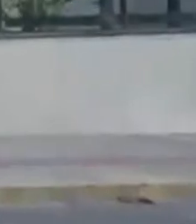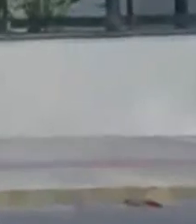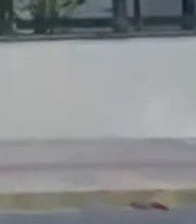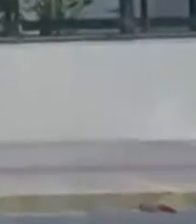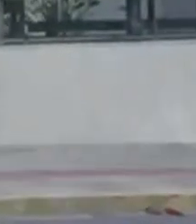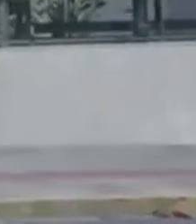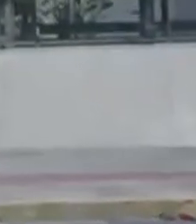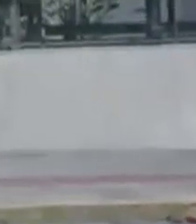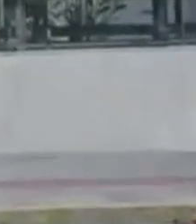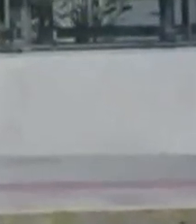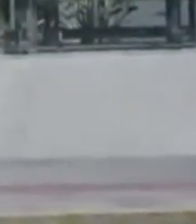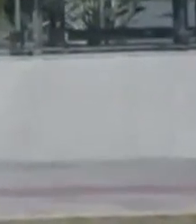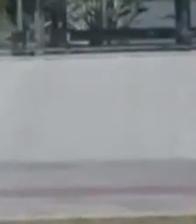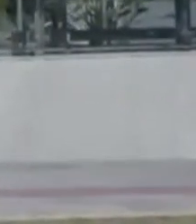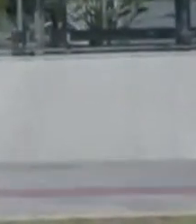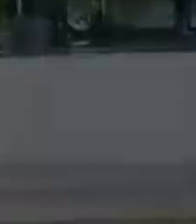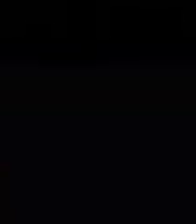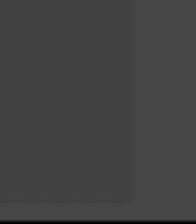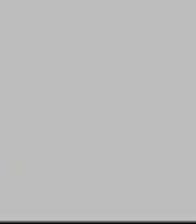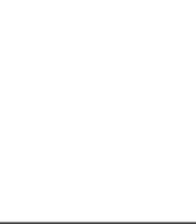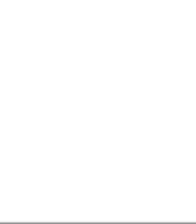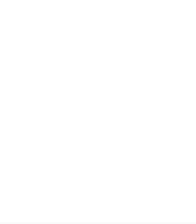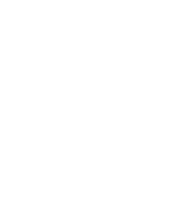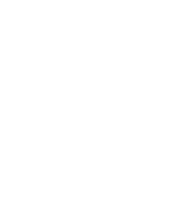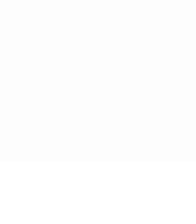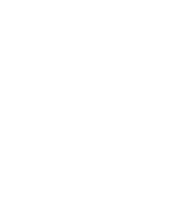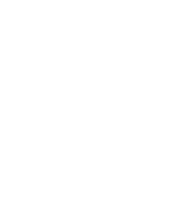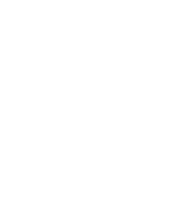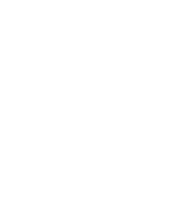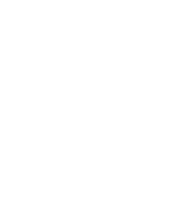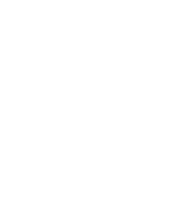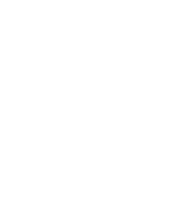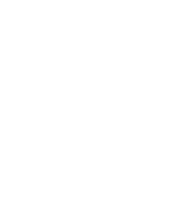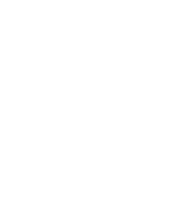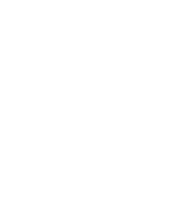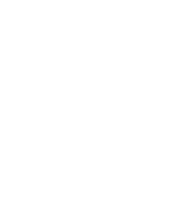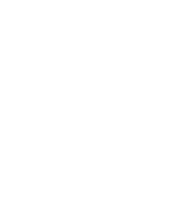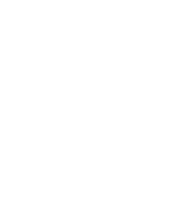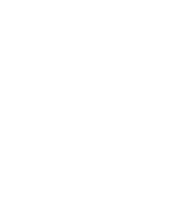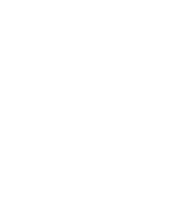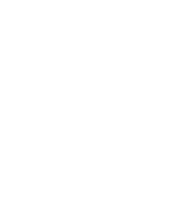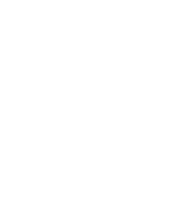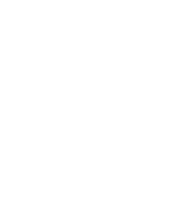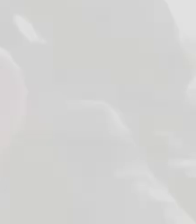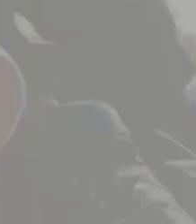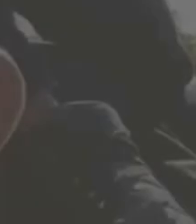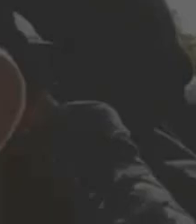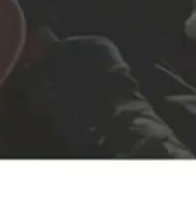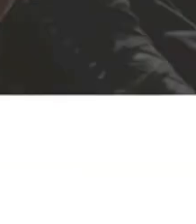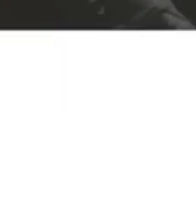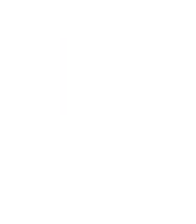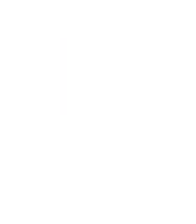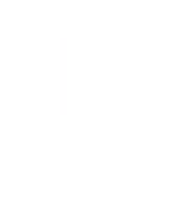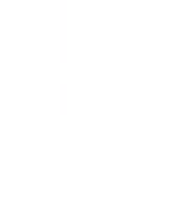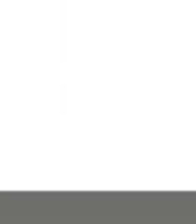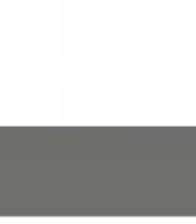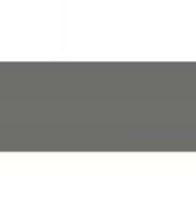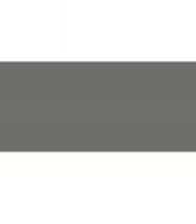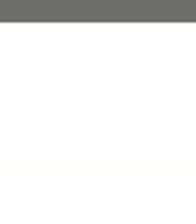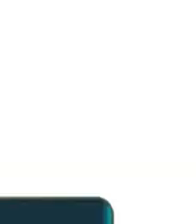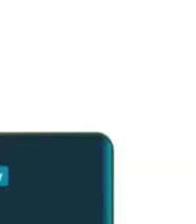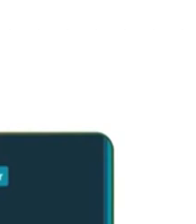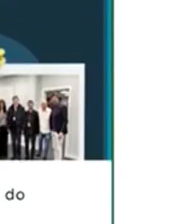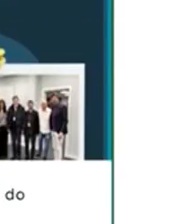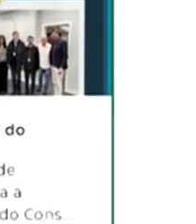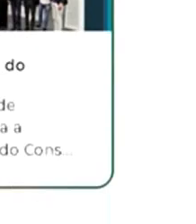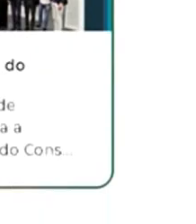isso que o Núcleo de Inovação da LESC firmou parceria com a Junior Achievement Santa Catarina, instituição mantida por diversas empresas